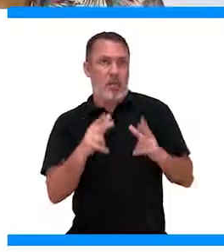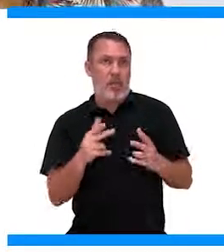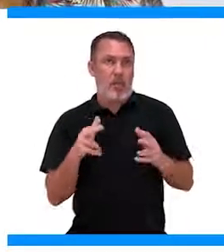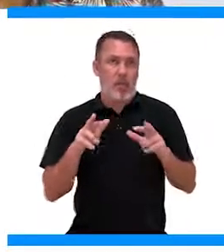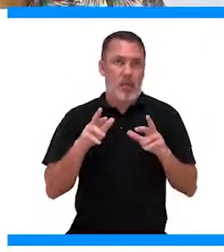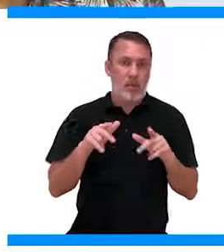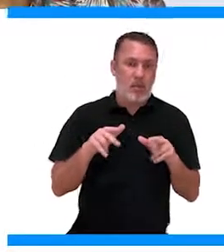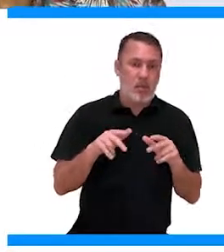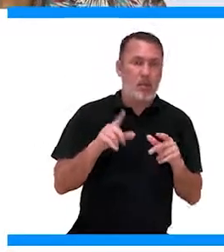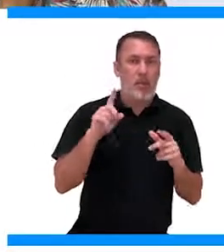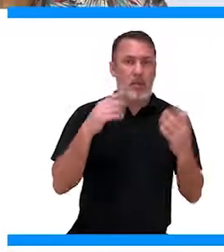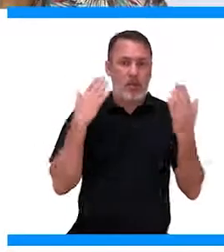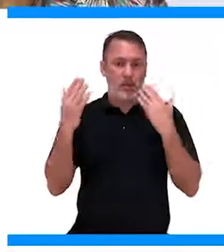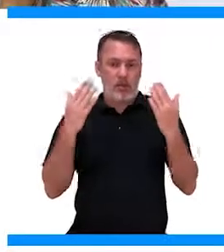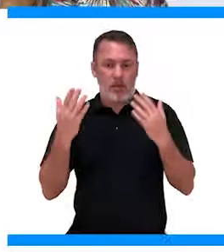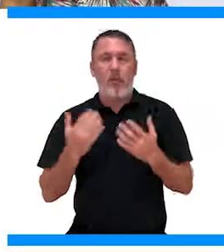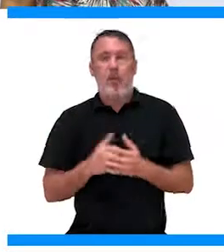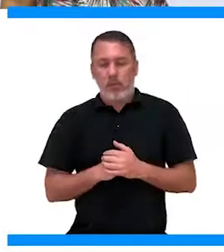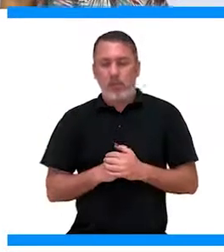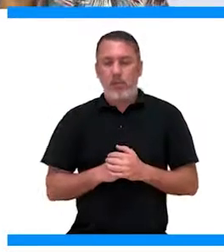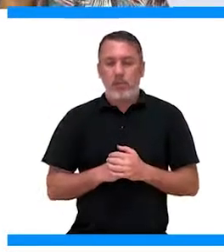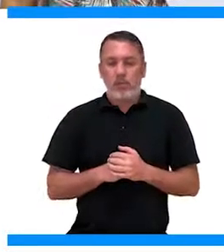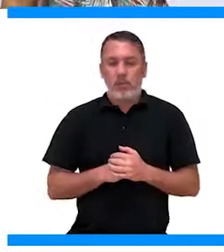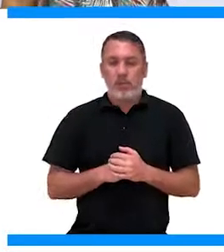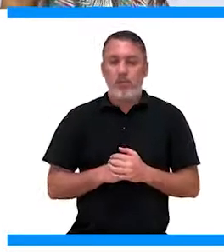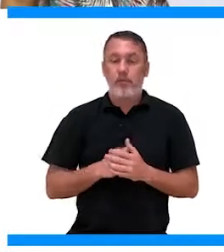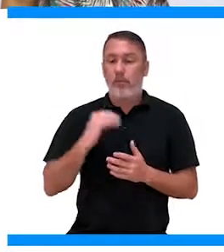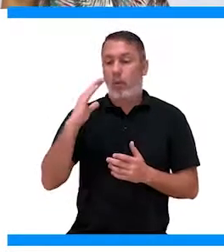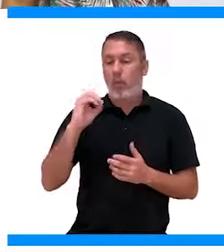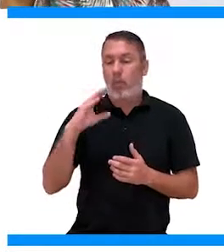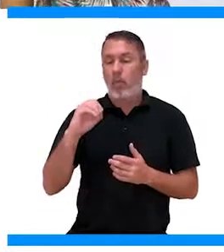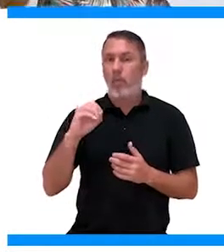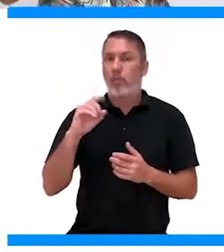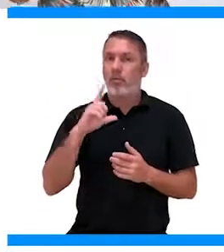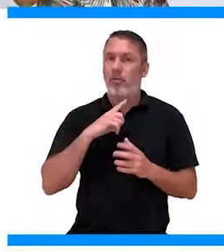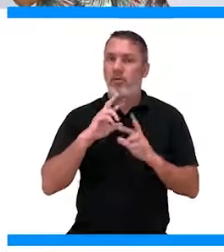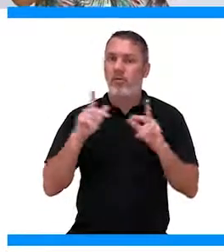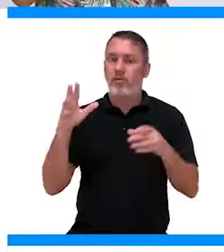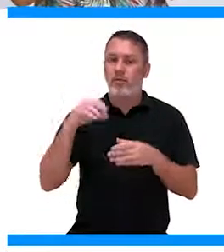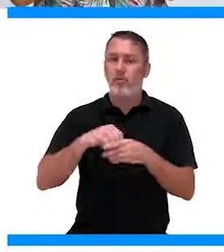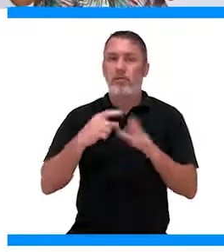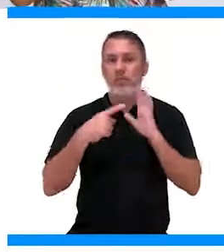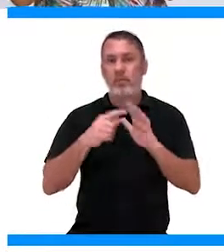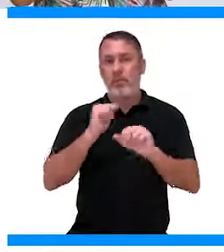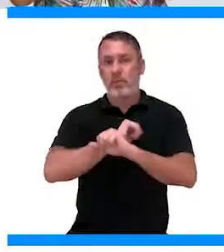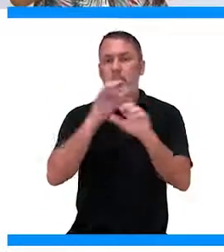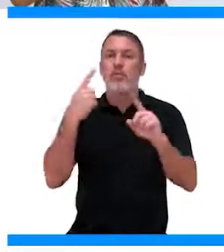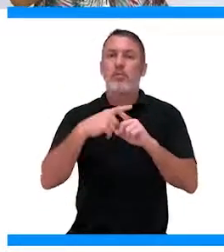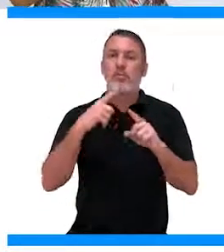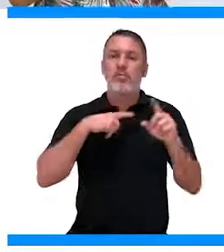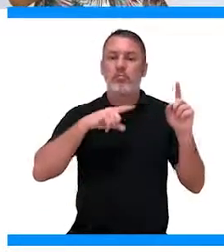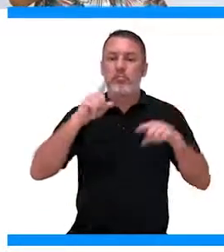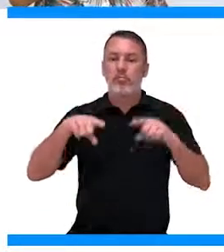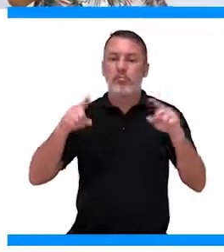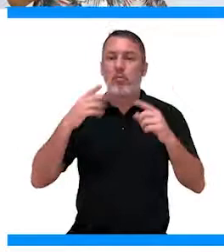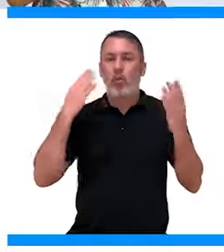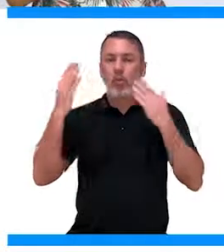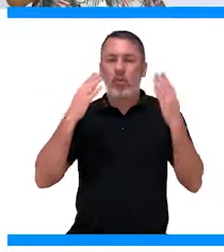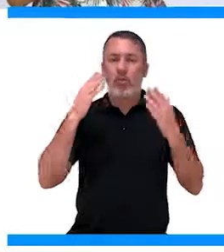ter um irmão, é a comparação. Né? Então, existe aí essa diferença. É bom ficar claro porque